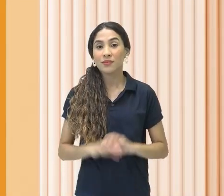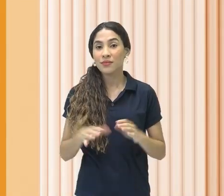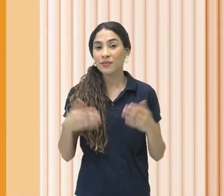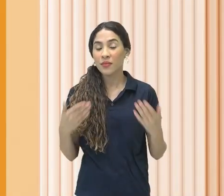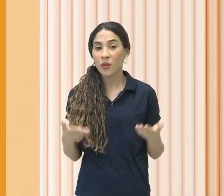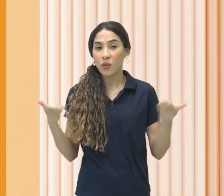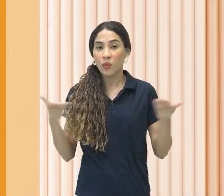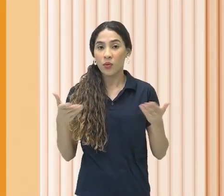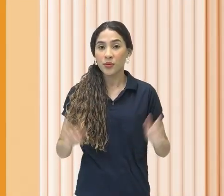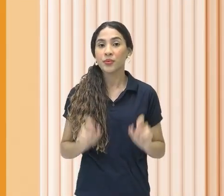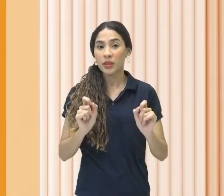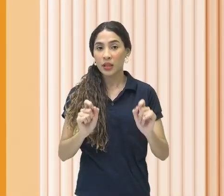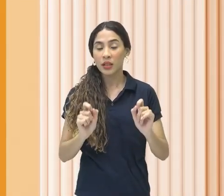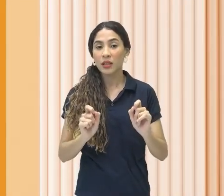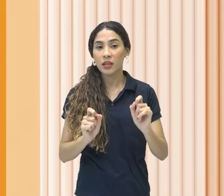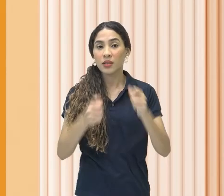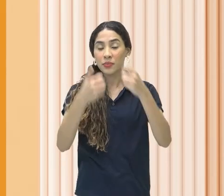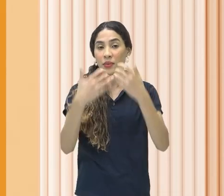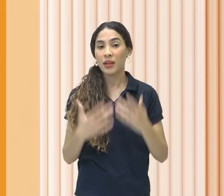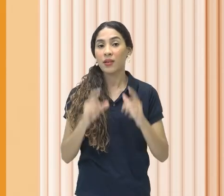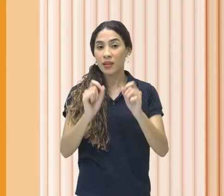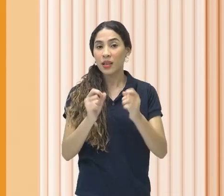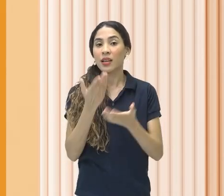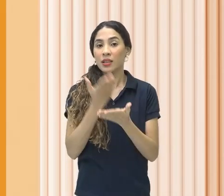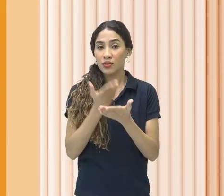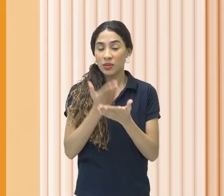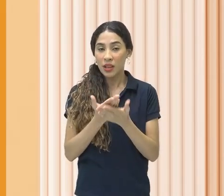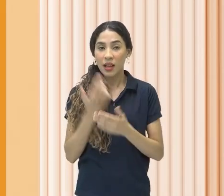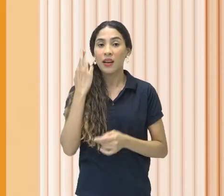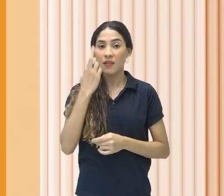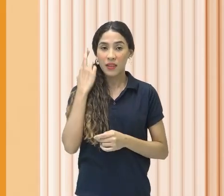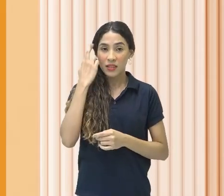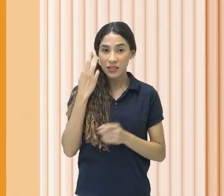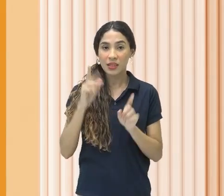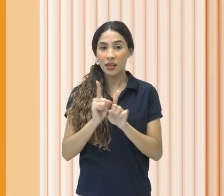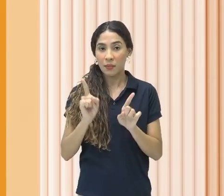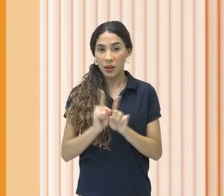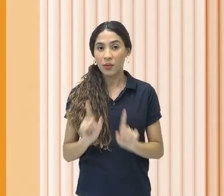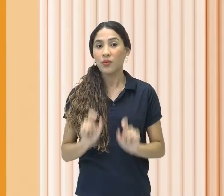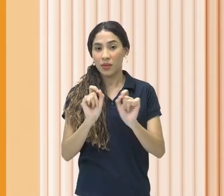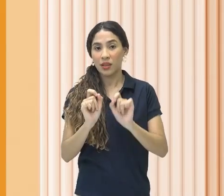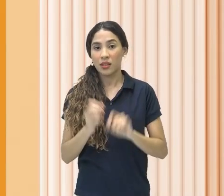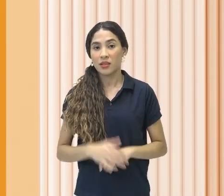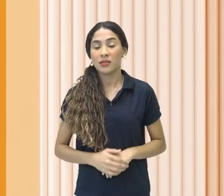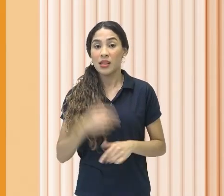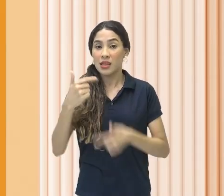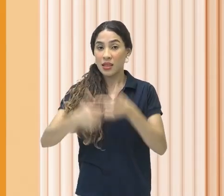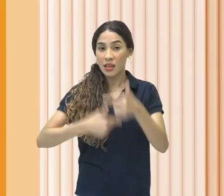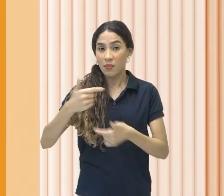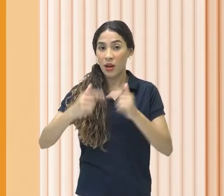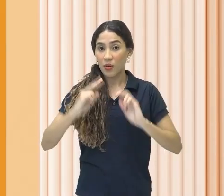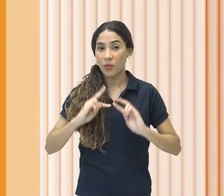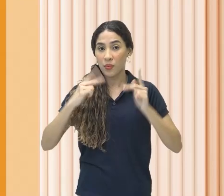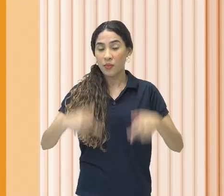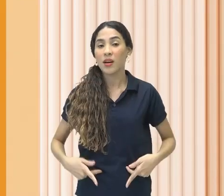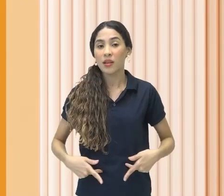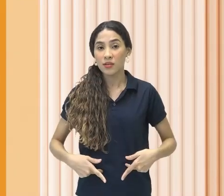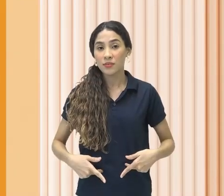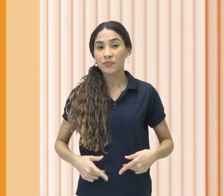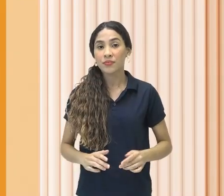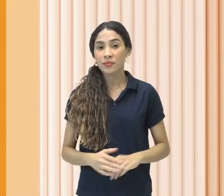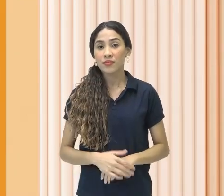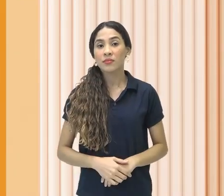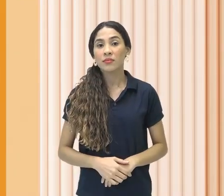Então, hoje nós vamos comentar um pouco, estudar, refletir sobre a questão do trabalho humano, o